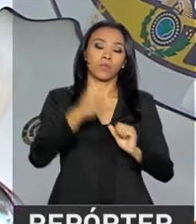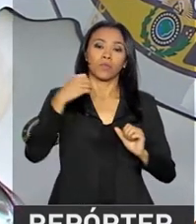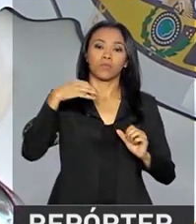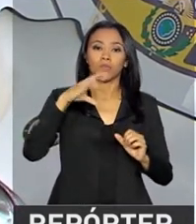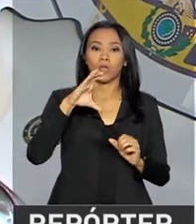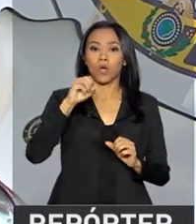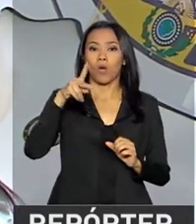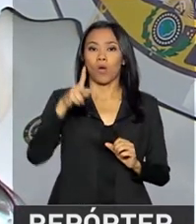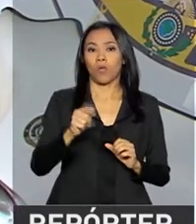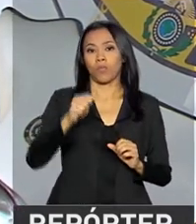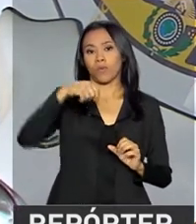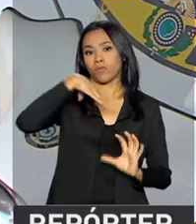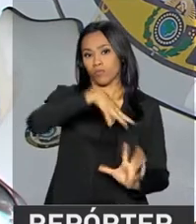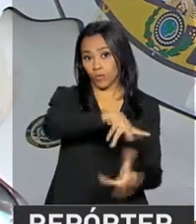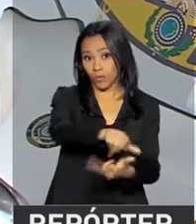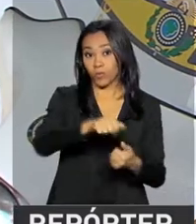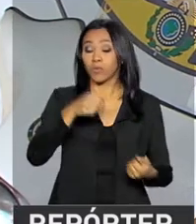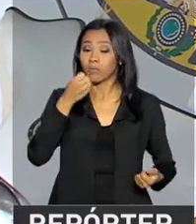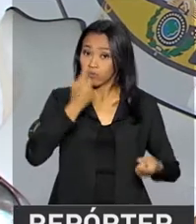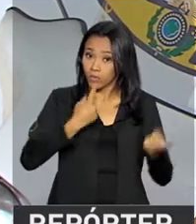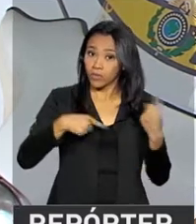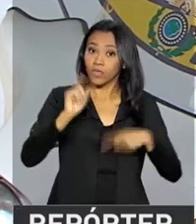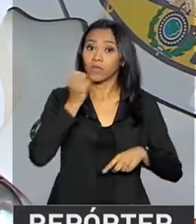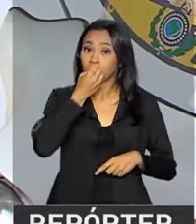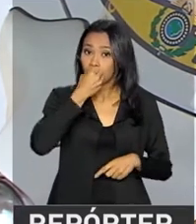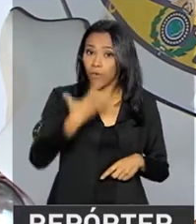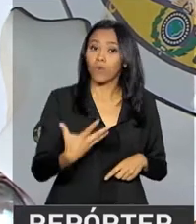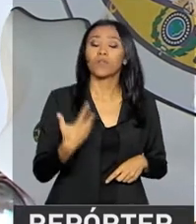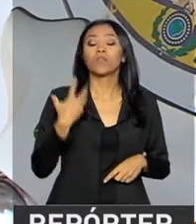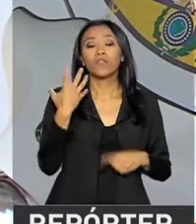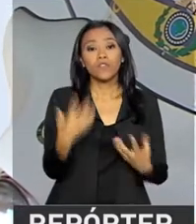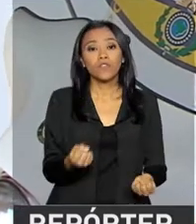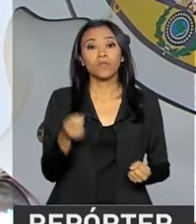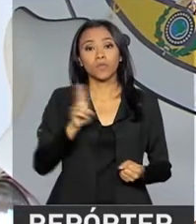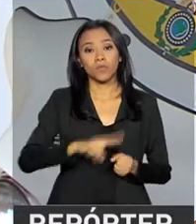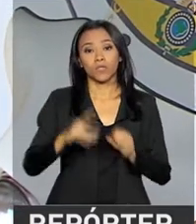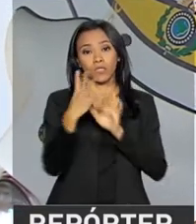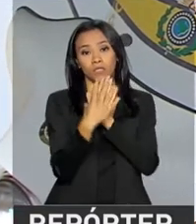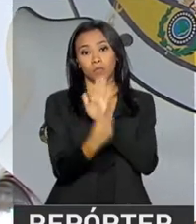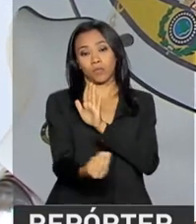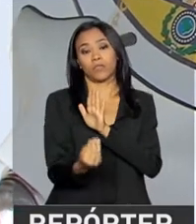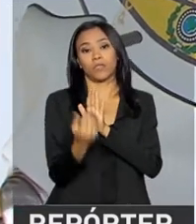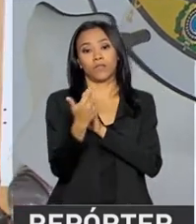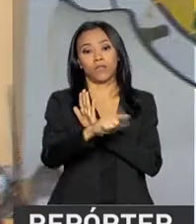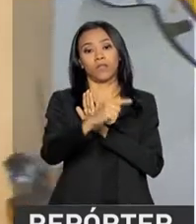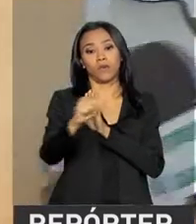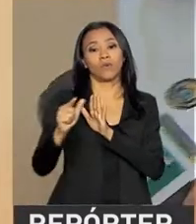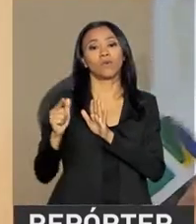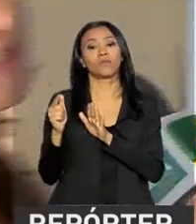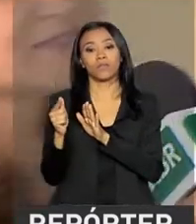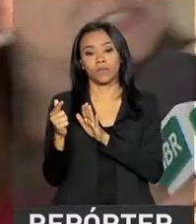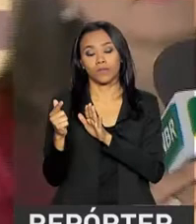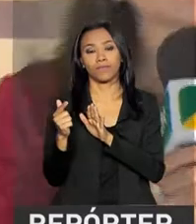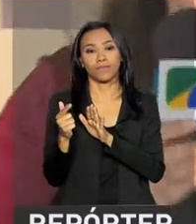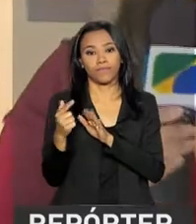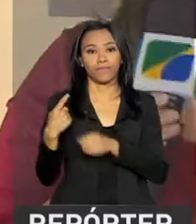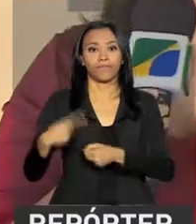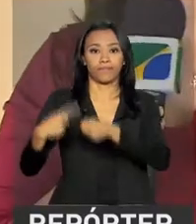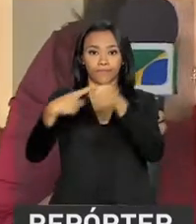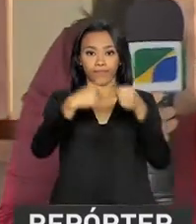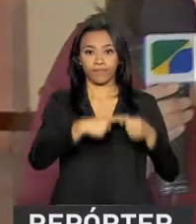aplicando novamente com sucesso com bons resultados ea gente vai aplicar esse modelo de policiamento também em outras capitais obrigado pela entrevista